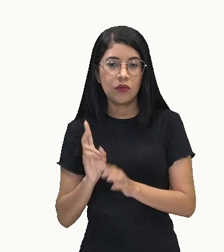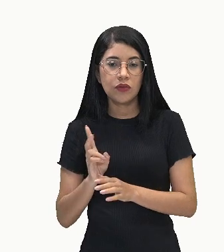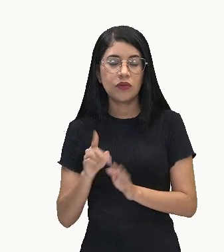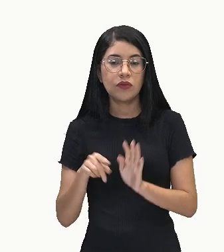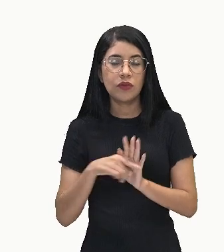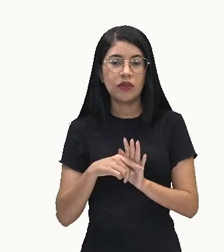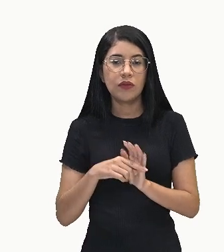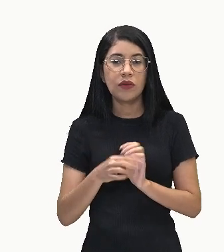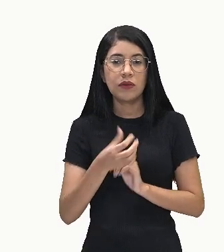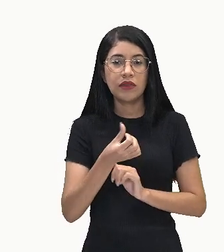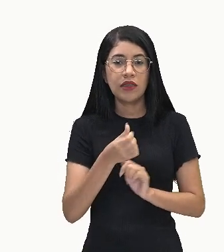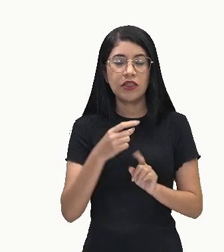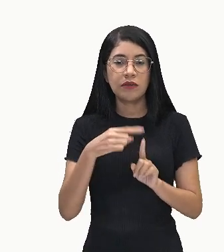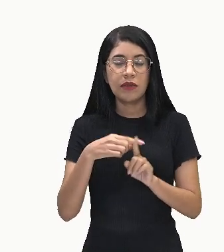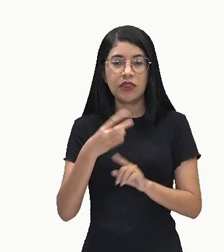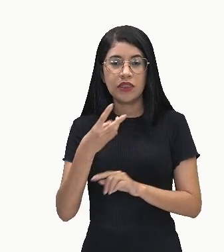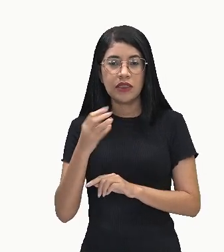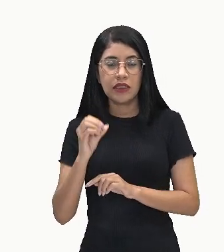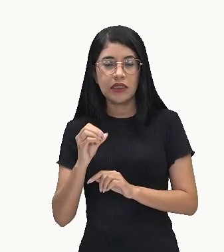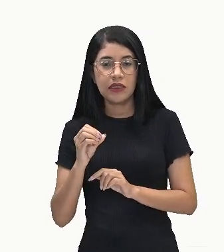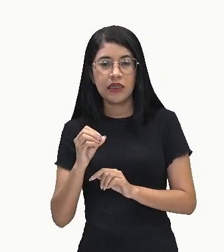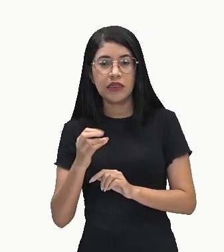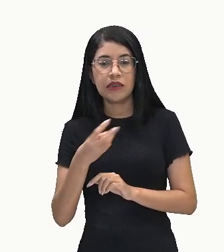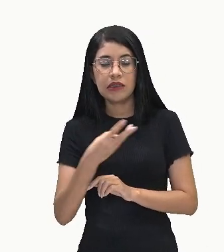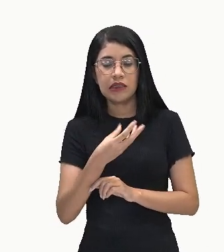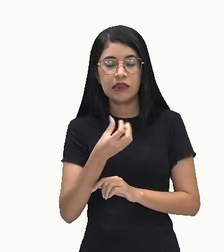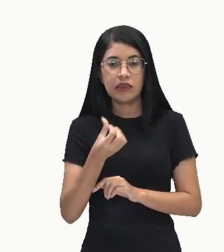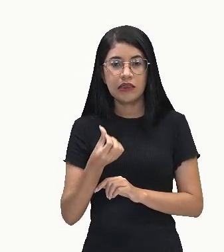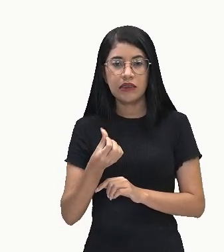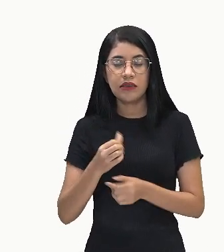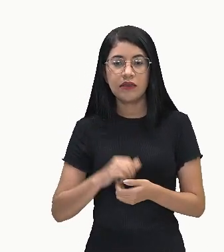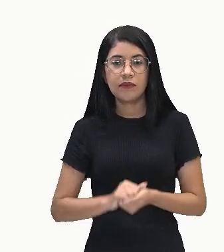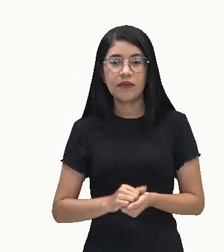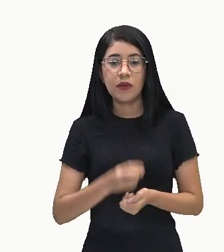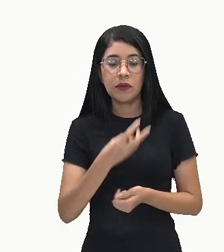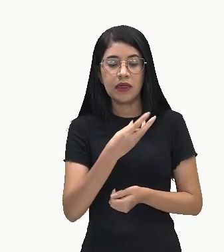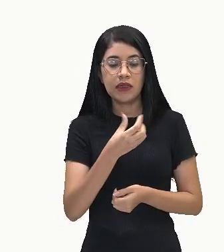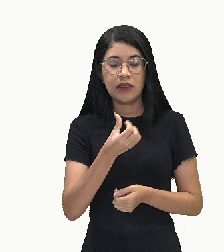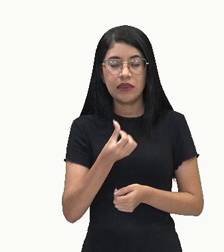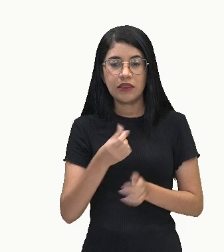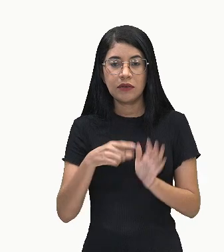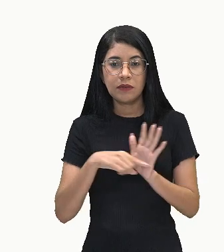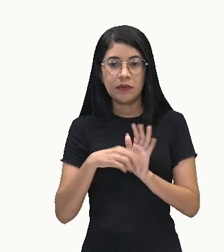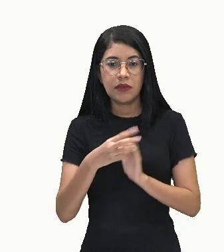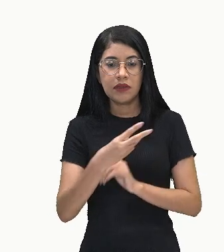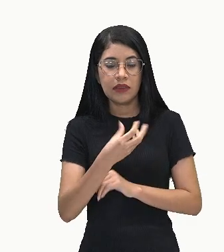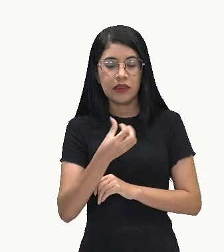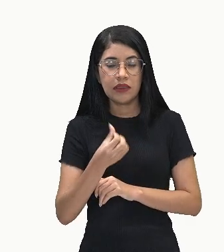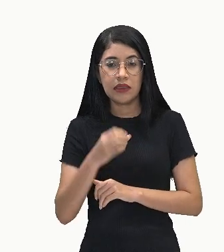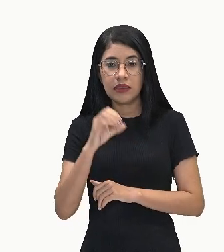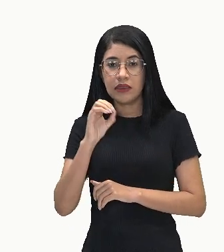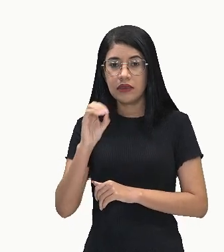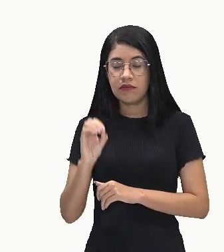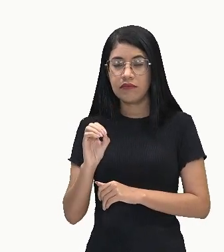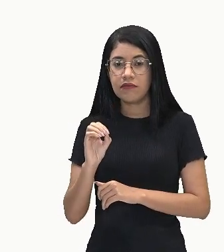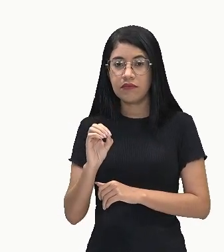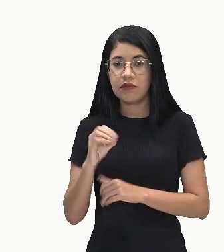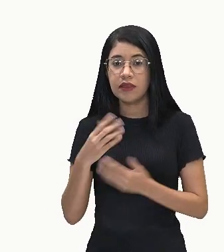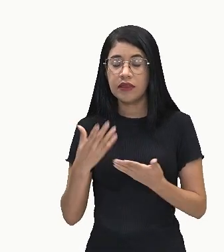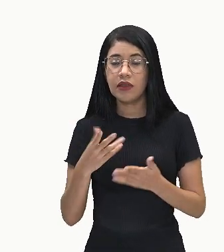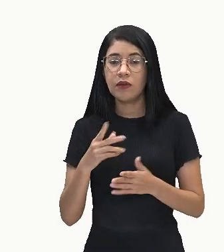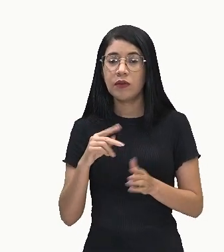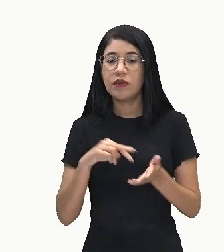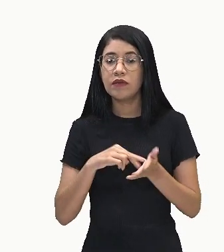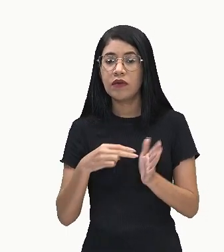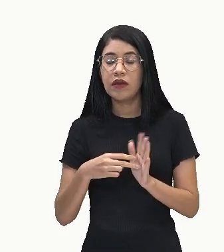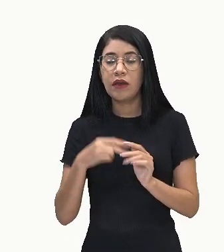30, 36. E 36 menos 36, 0. Olha aí, ó. P de 6